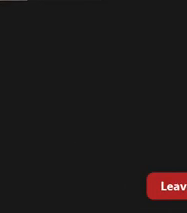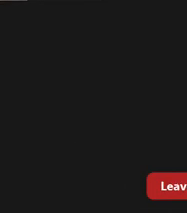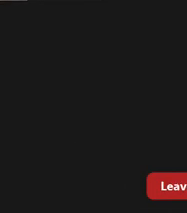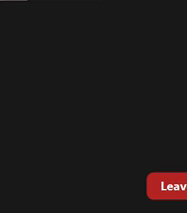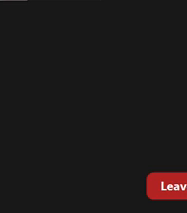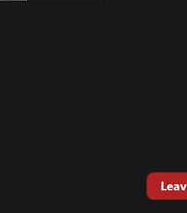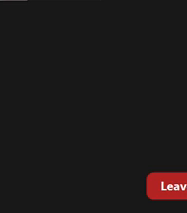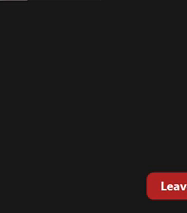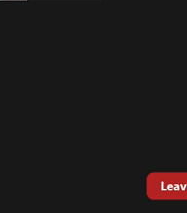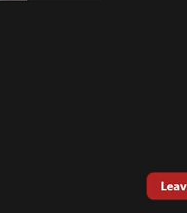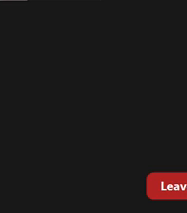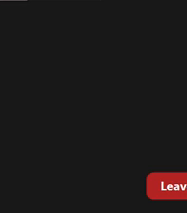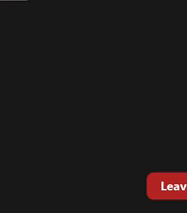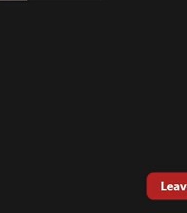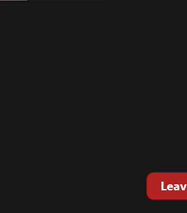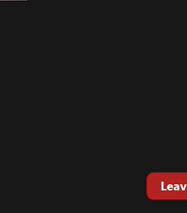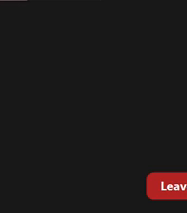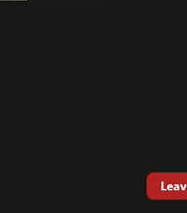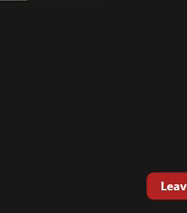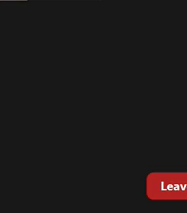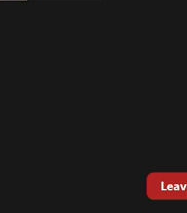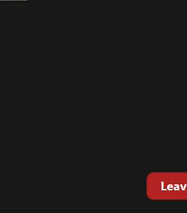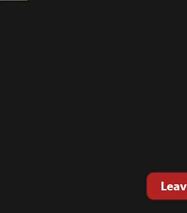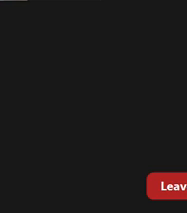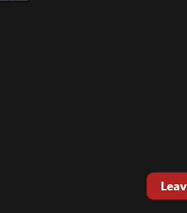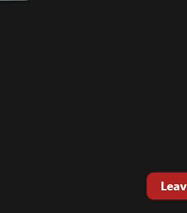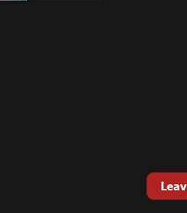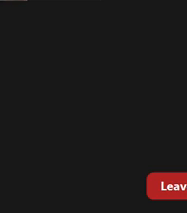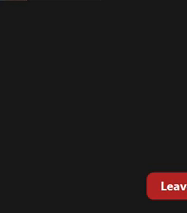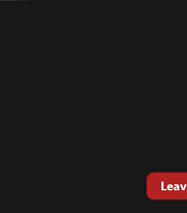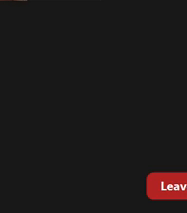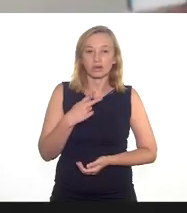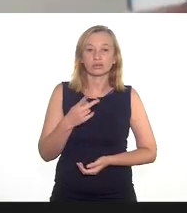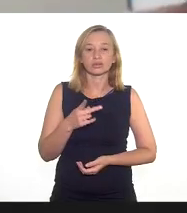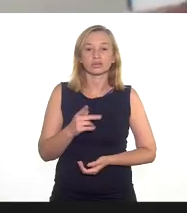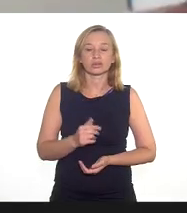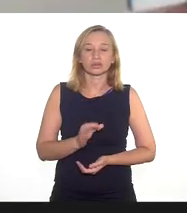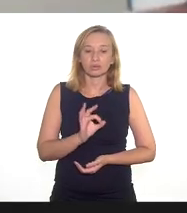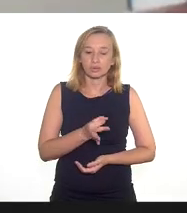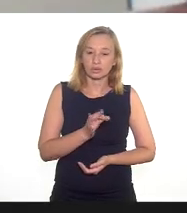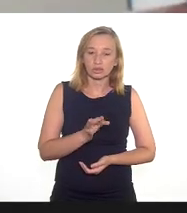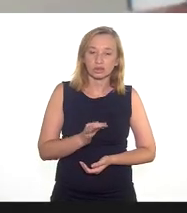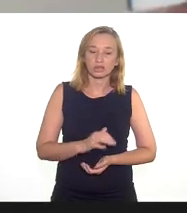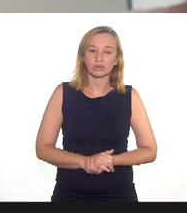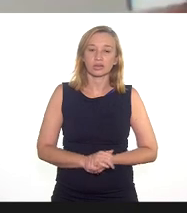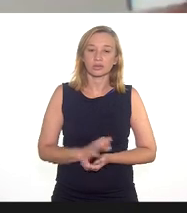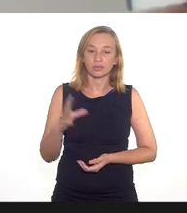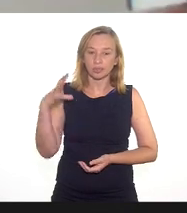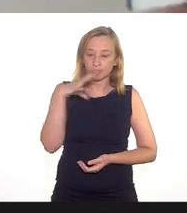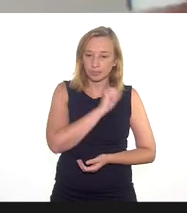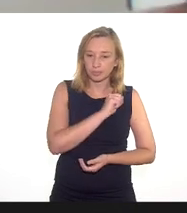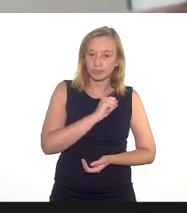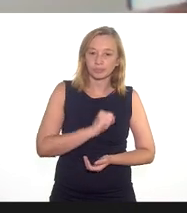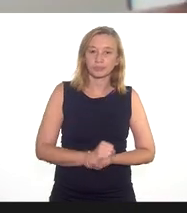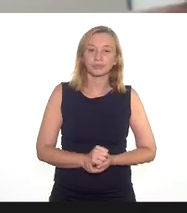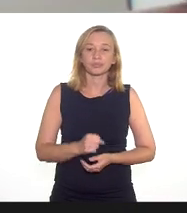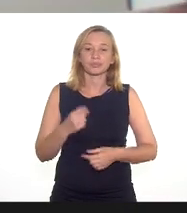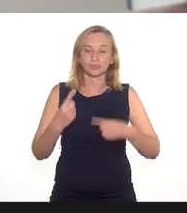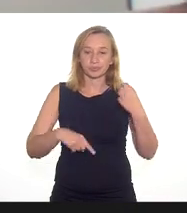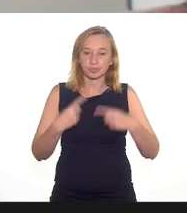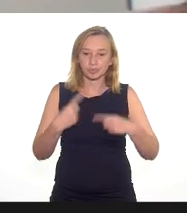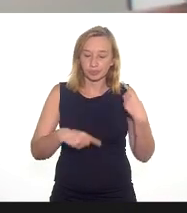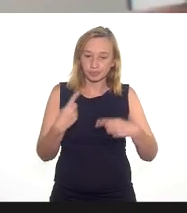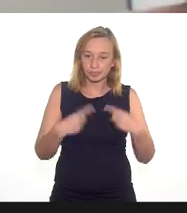Está sem áudio, Flávio. Presidente, eu agradeço, eu reforço. Eu acho que, no mínimo, de forma imediata, a extensão da política do